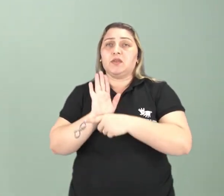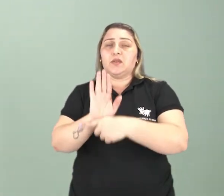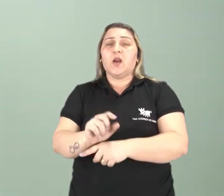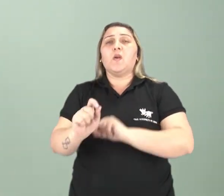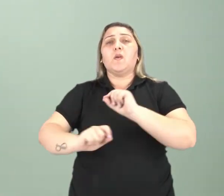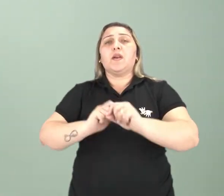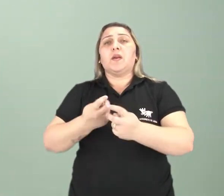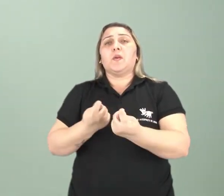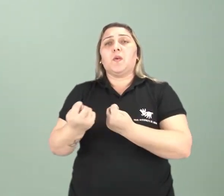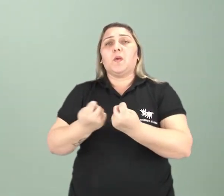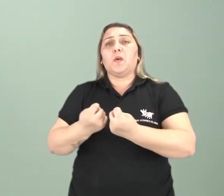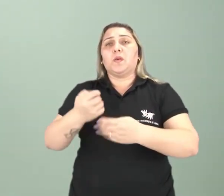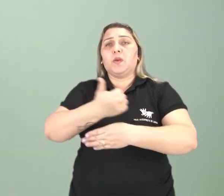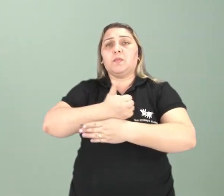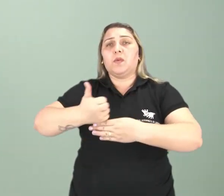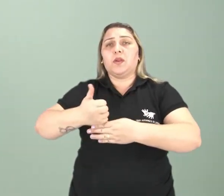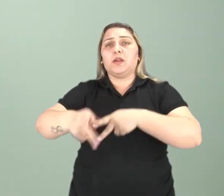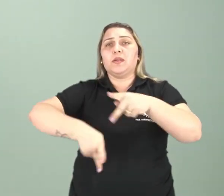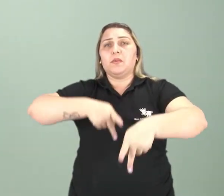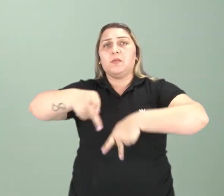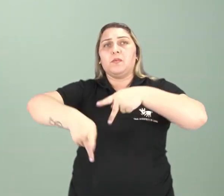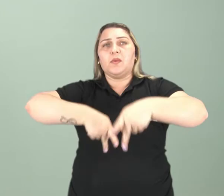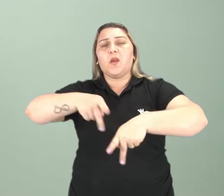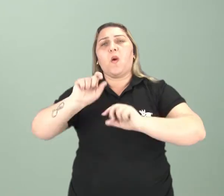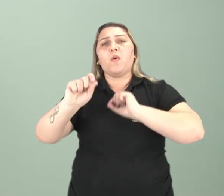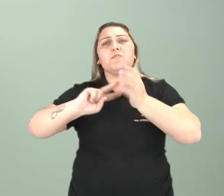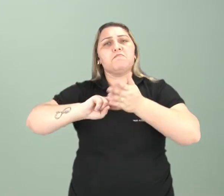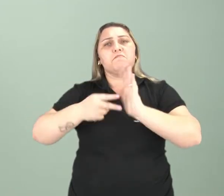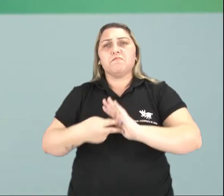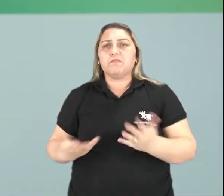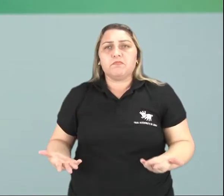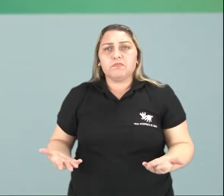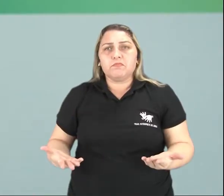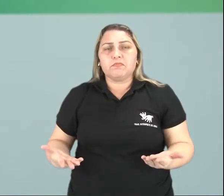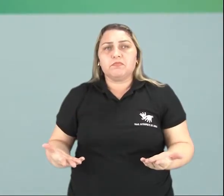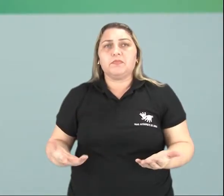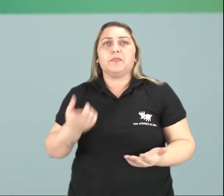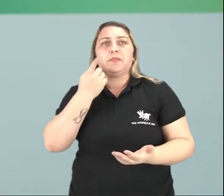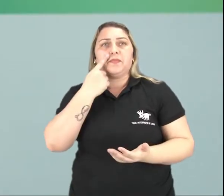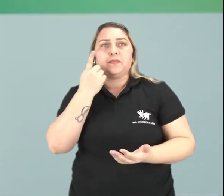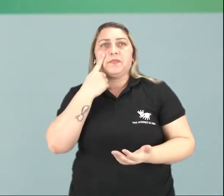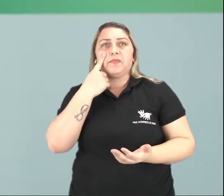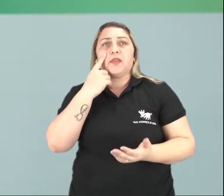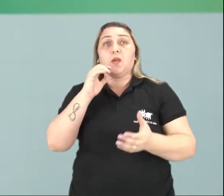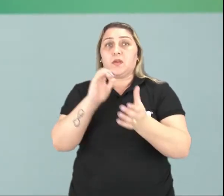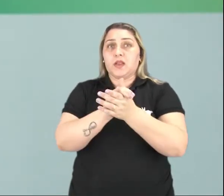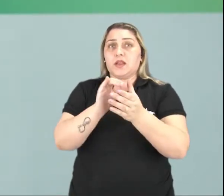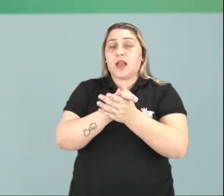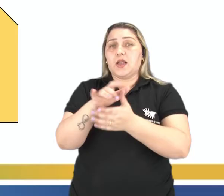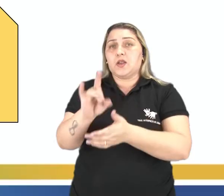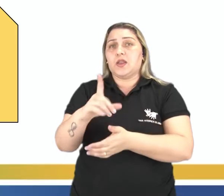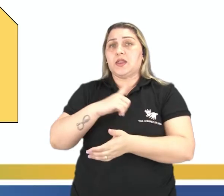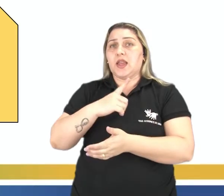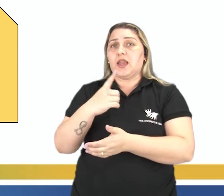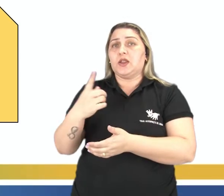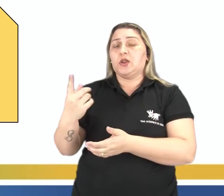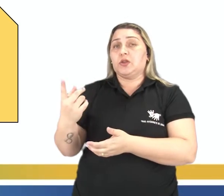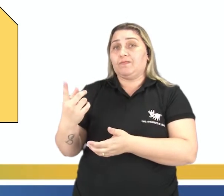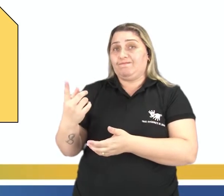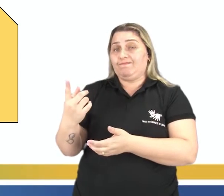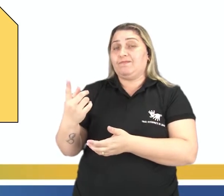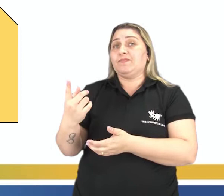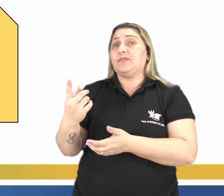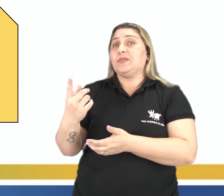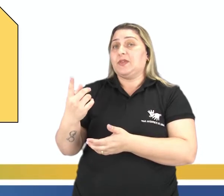chamar de controle moral da população. O que esse controle moral significava? Veja só. Os casais só poderiam ter filhos